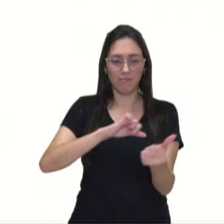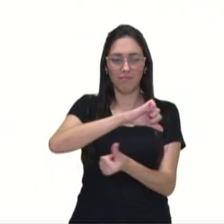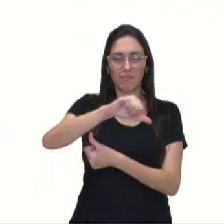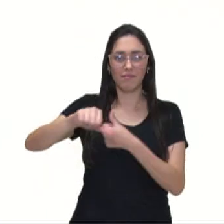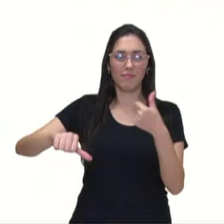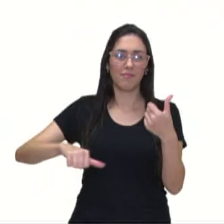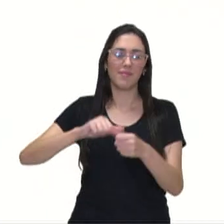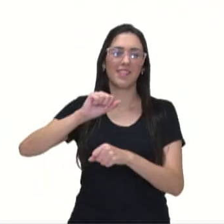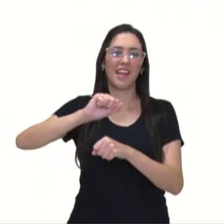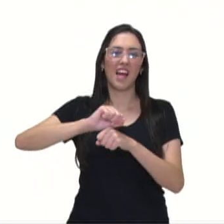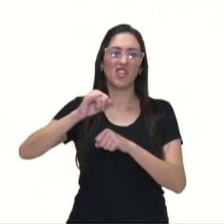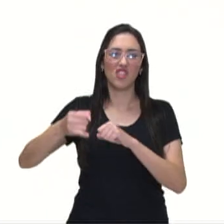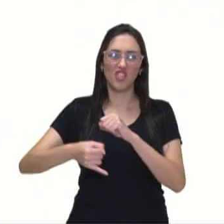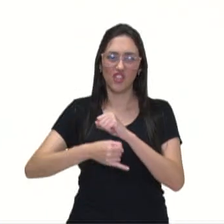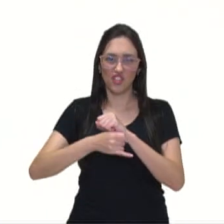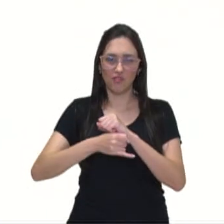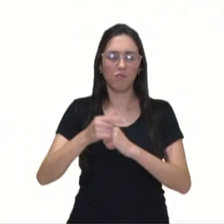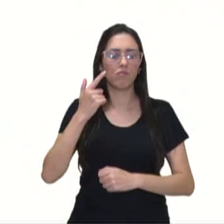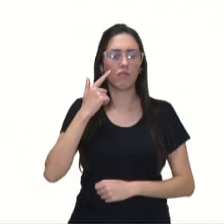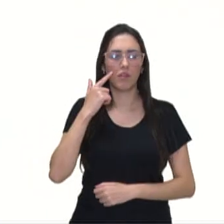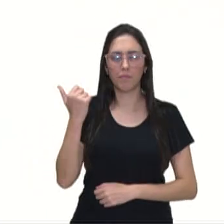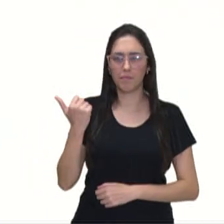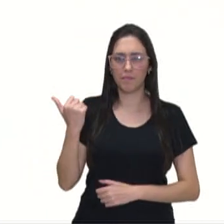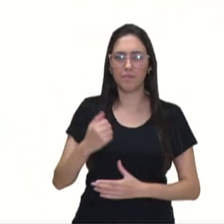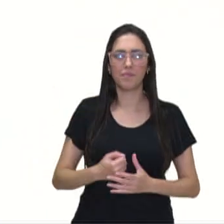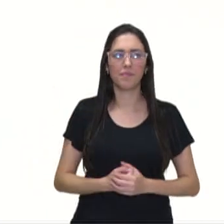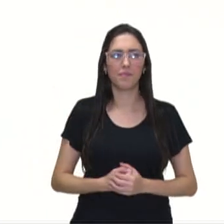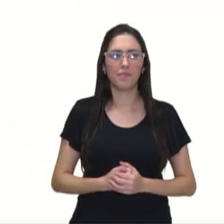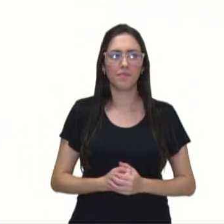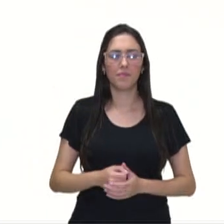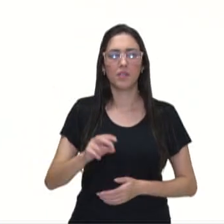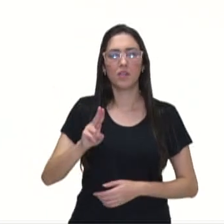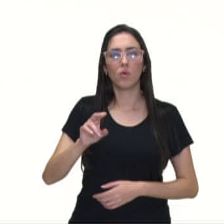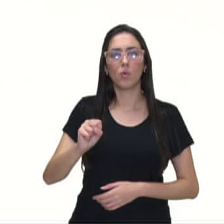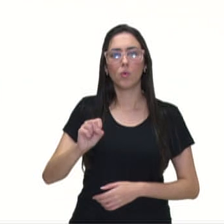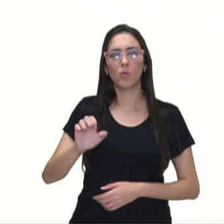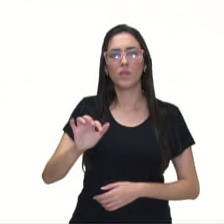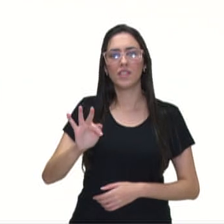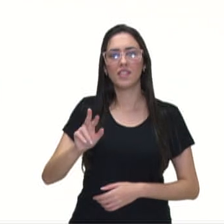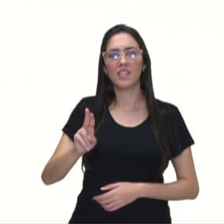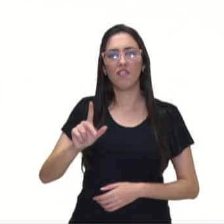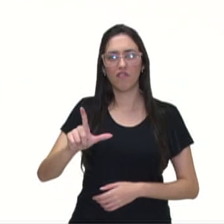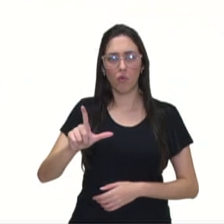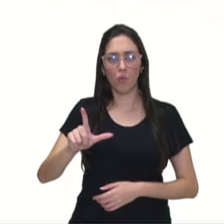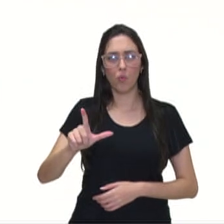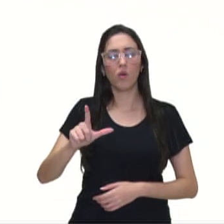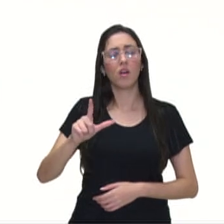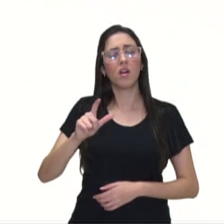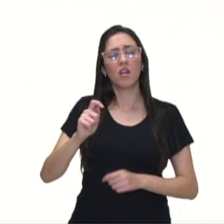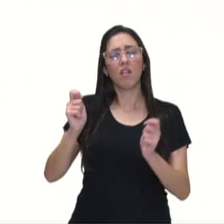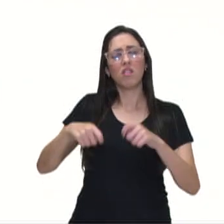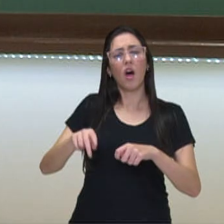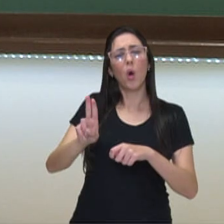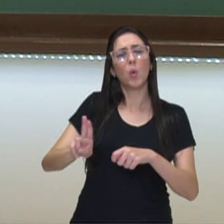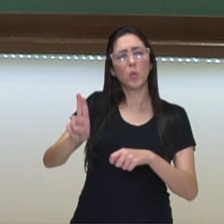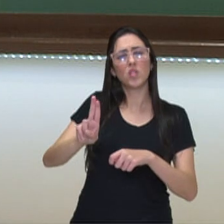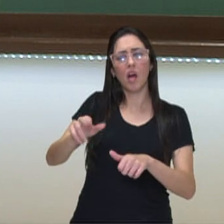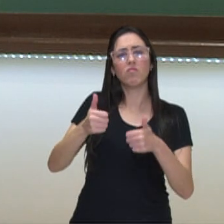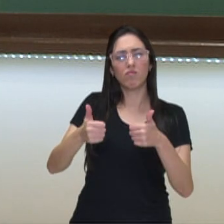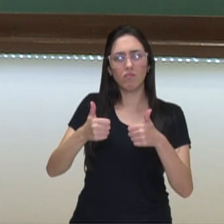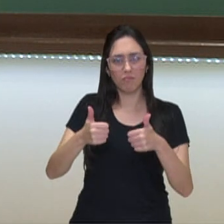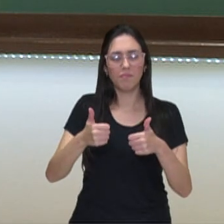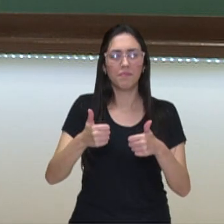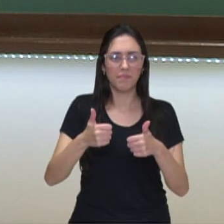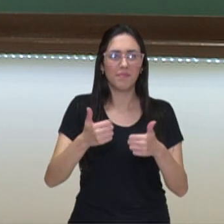adjetivo. Veja aqui o exemplo, useful, é útil. Sim, porque eu tenho use, que é o